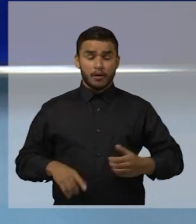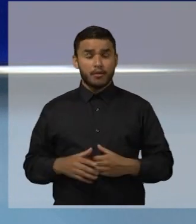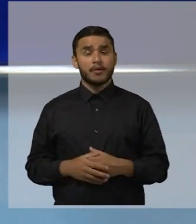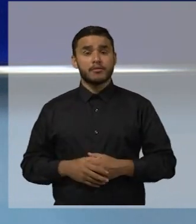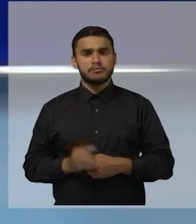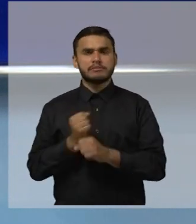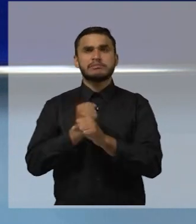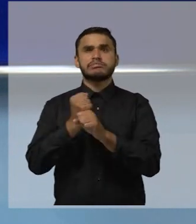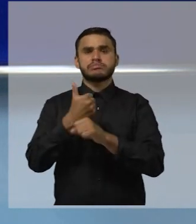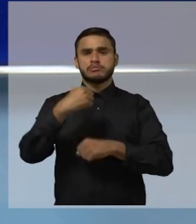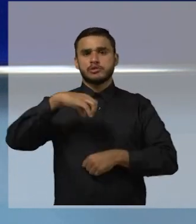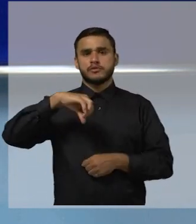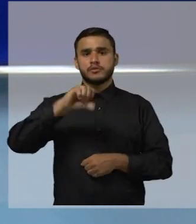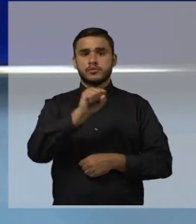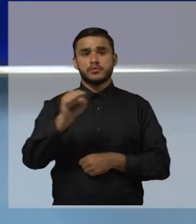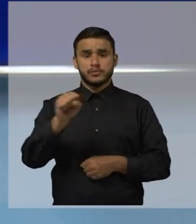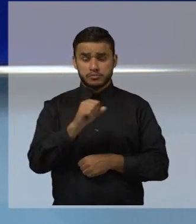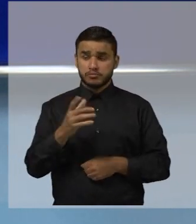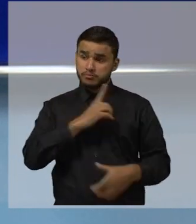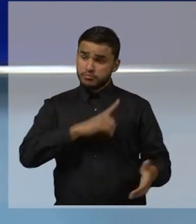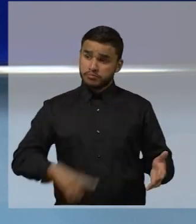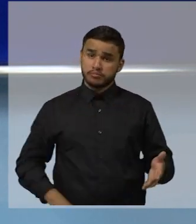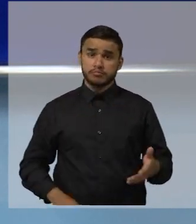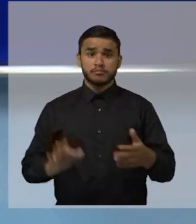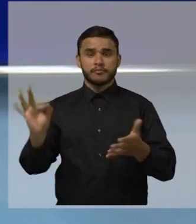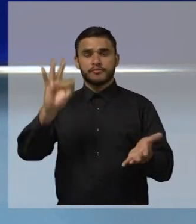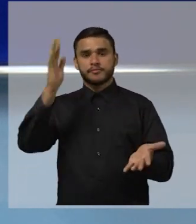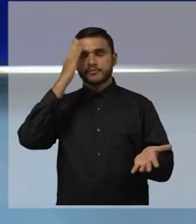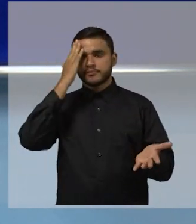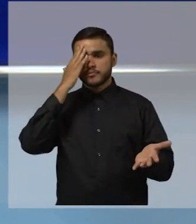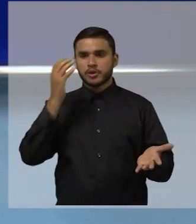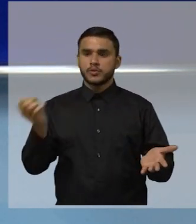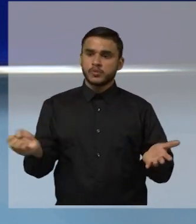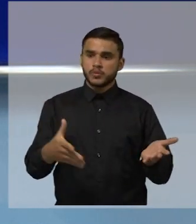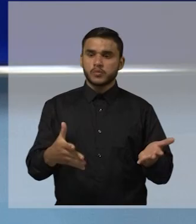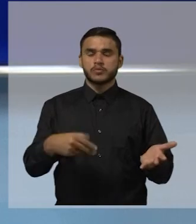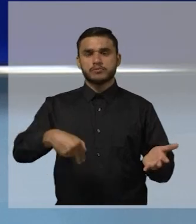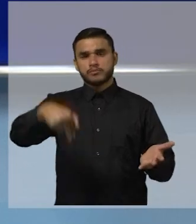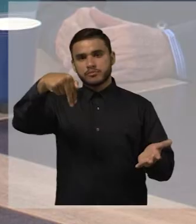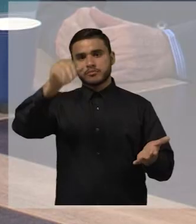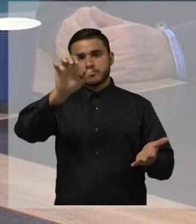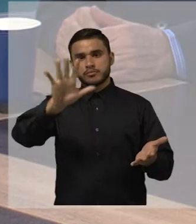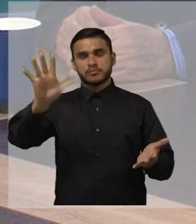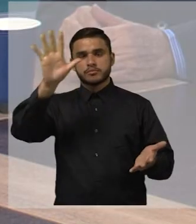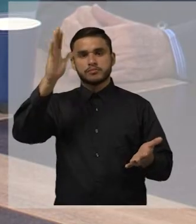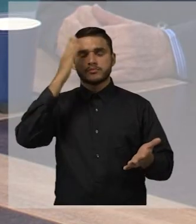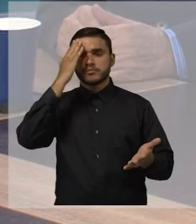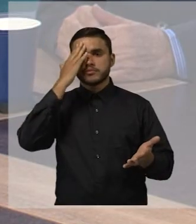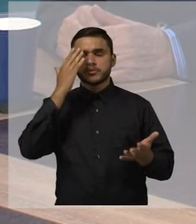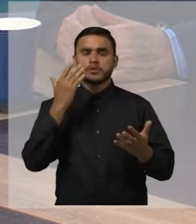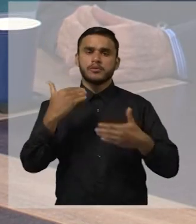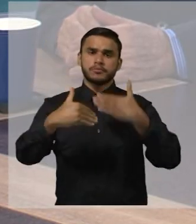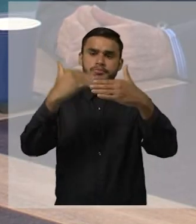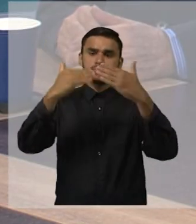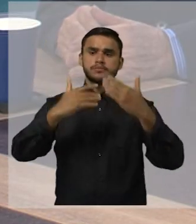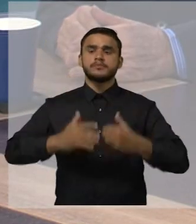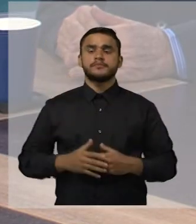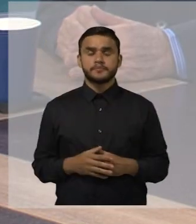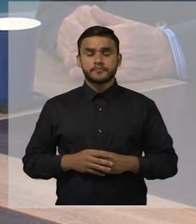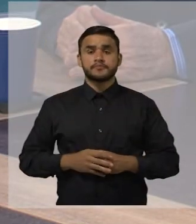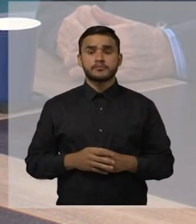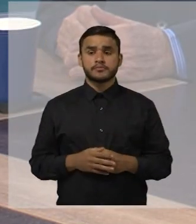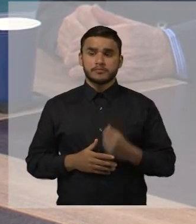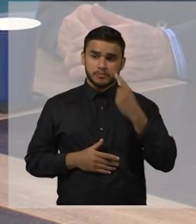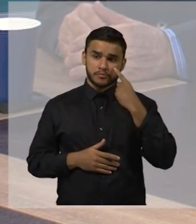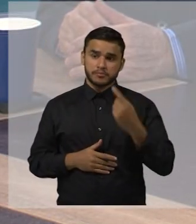percalços. Escreveu, inclusive, uma série sobre o novo Nordeste, desenvolvimento regional, e por isso é